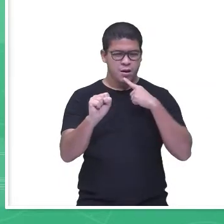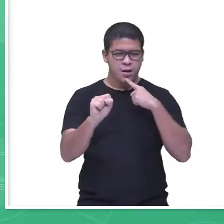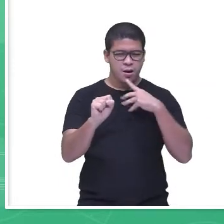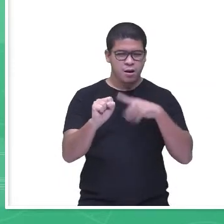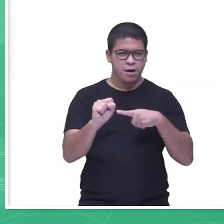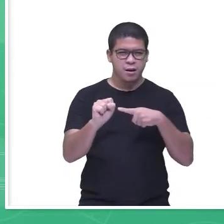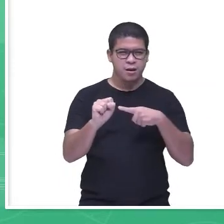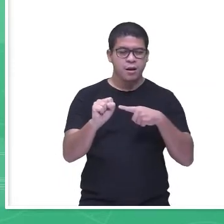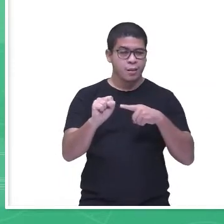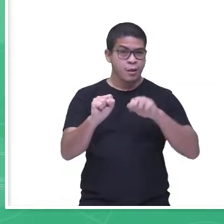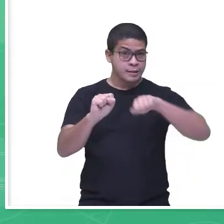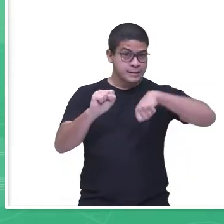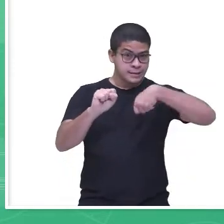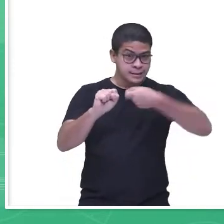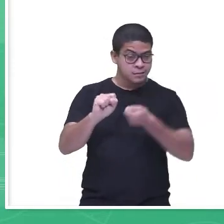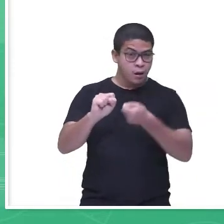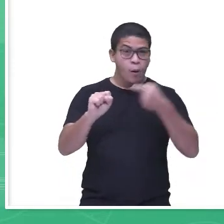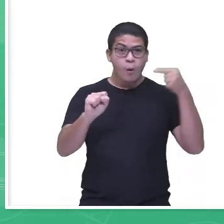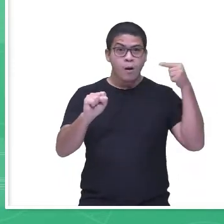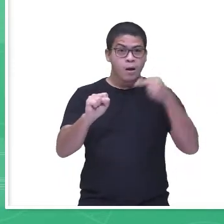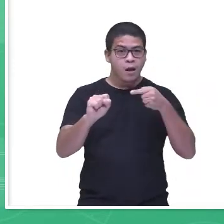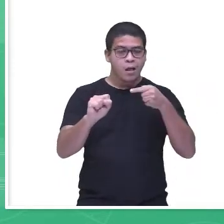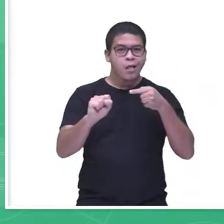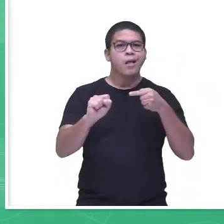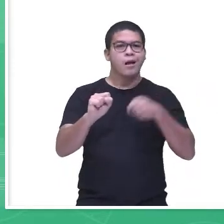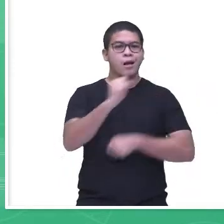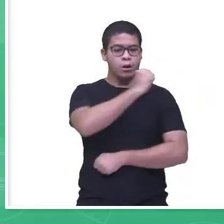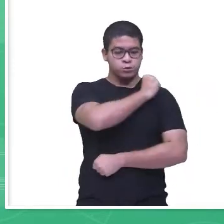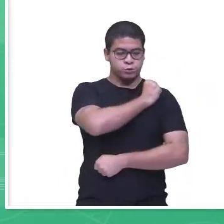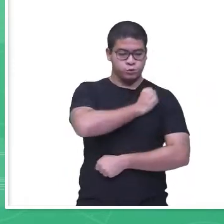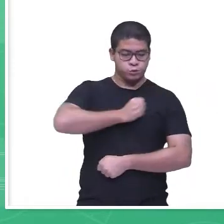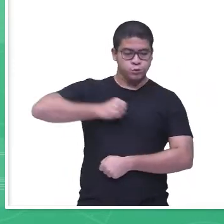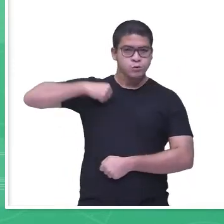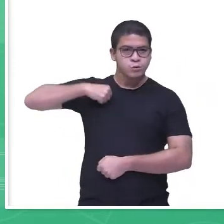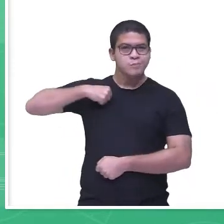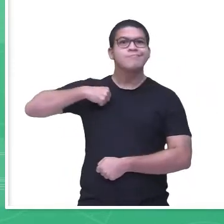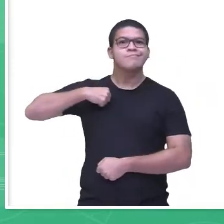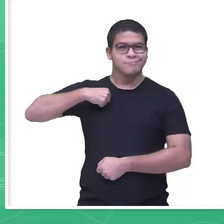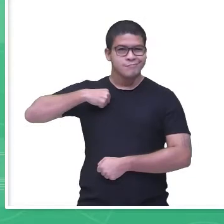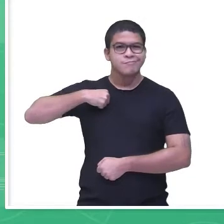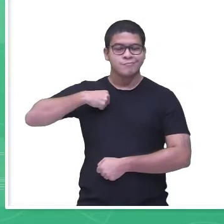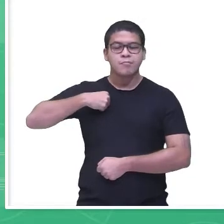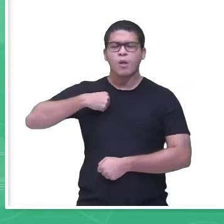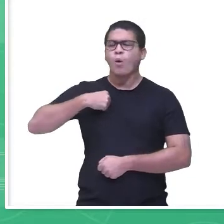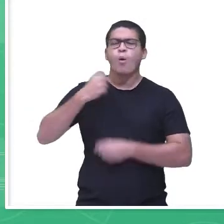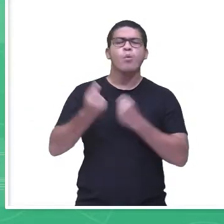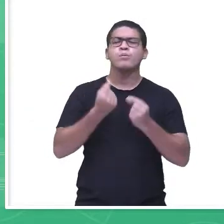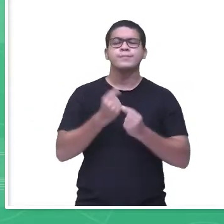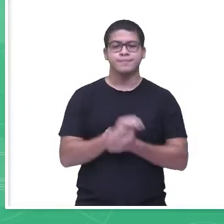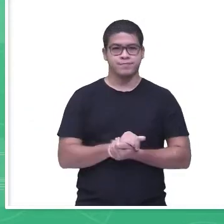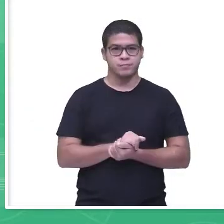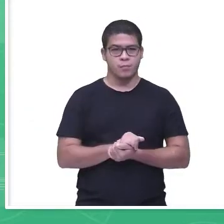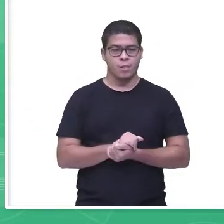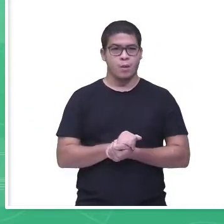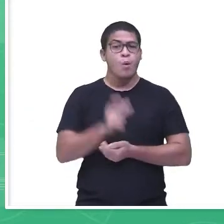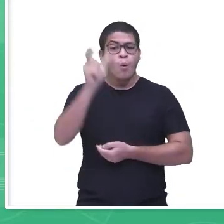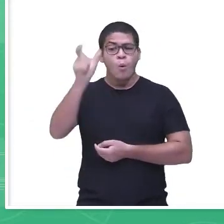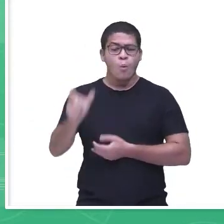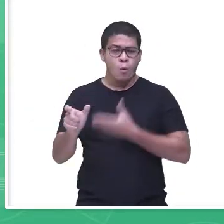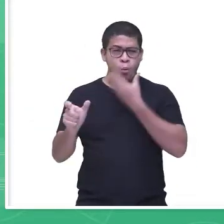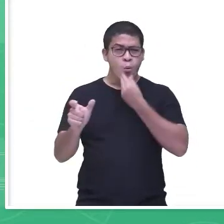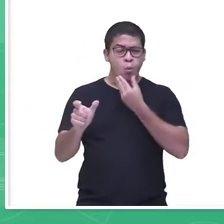na história da filosofia e que dá um quebra, né? O Sócrates, na verdade, ele rompe com aquele pensamento